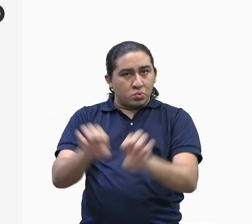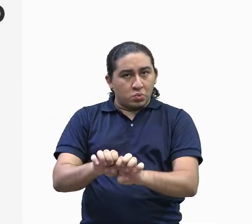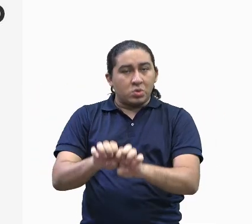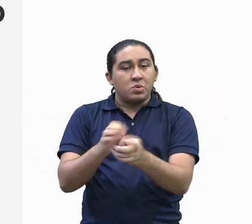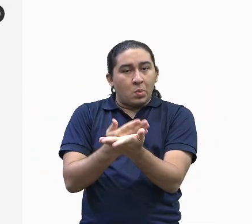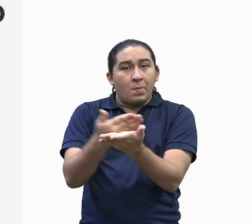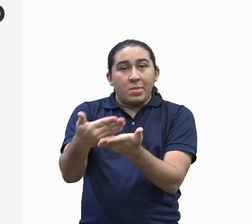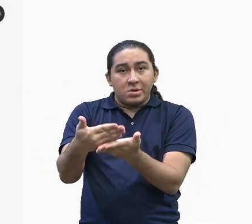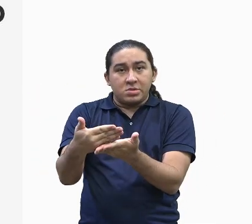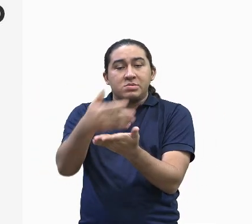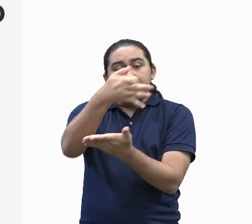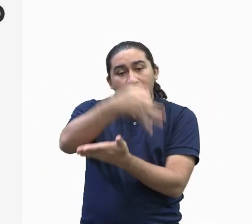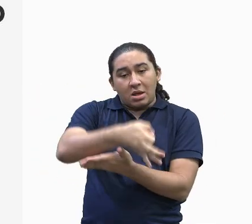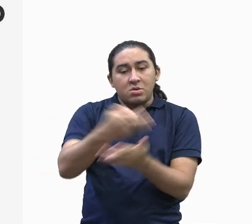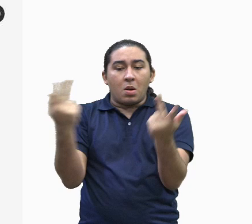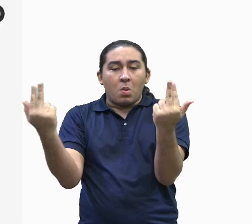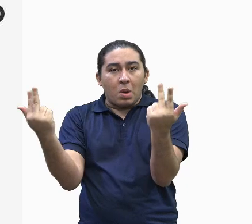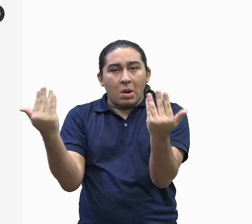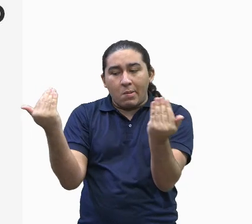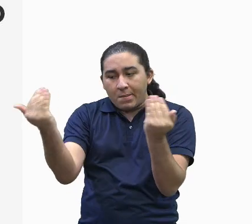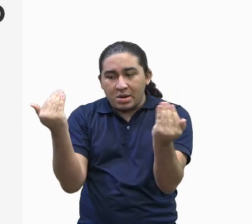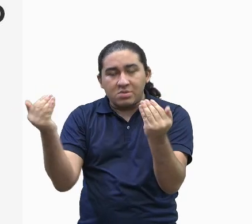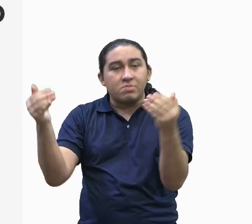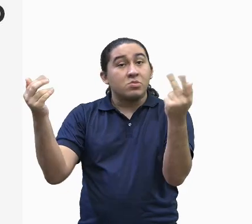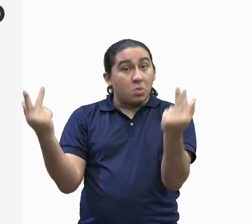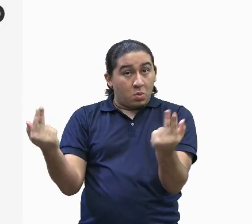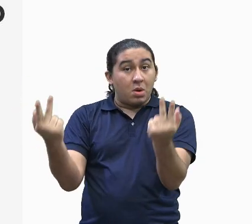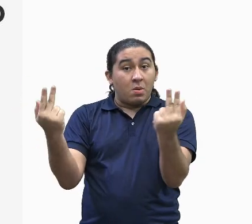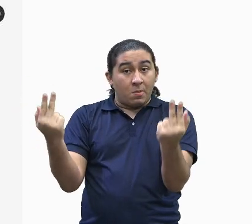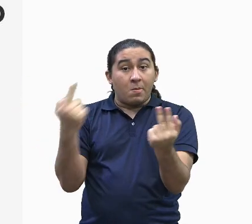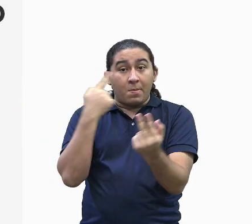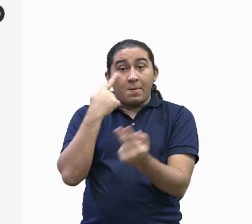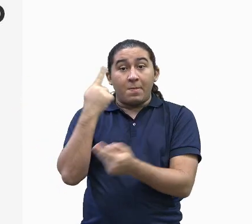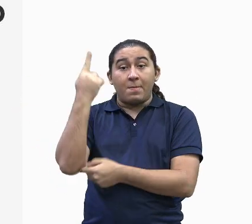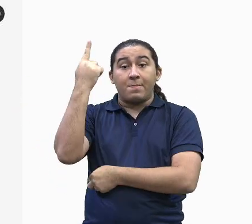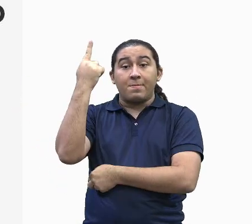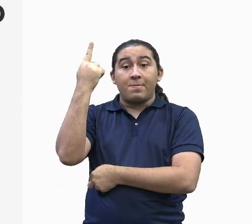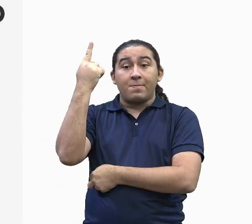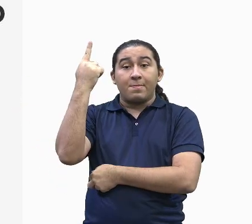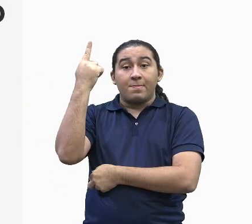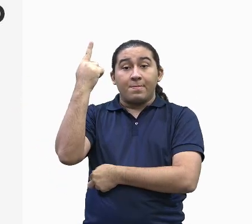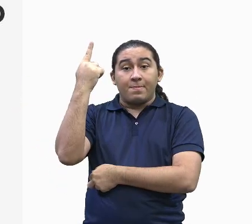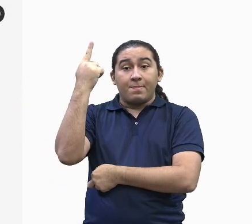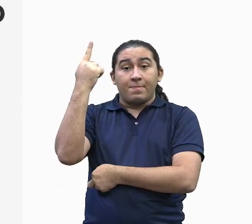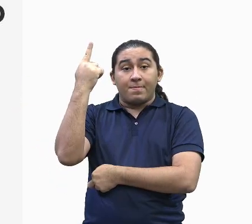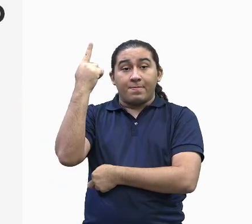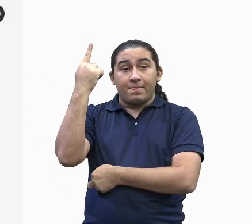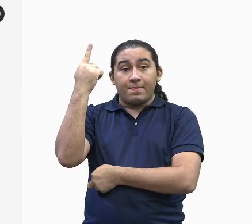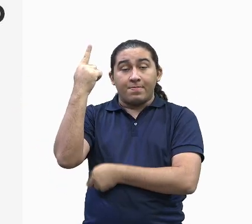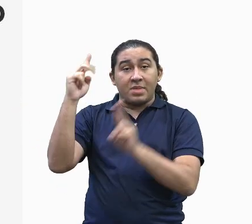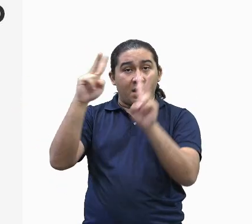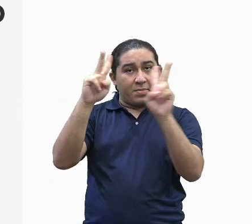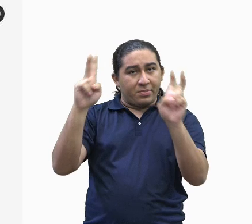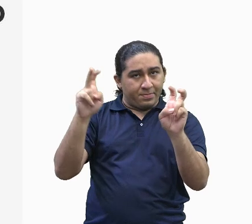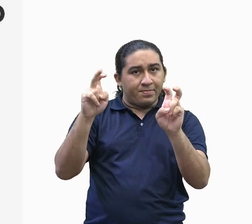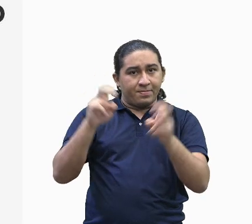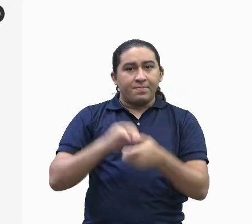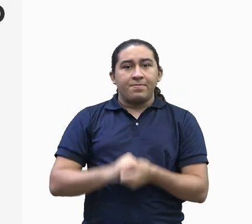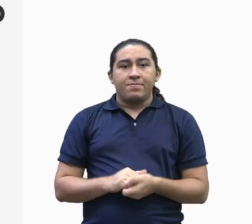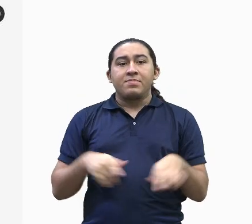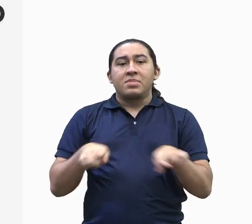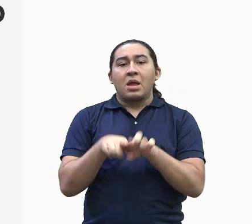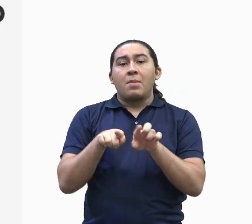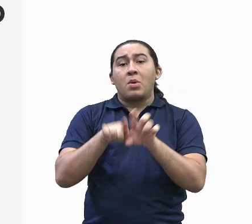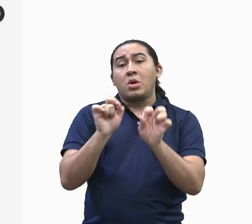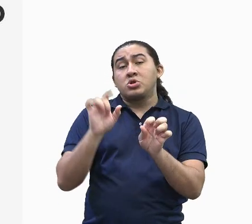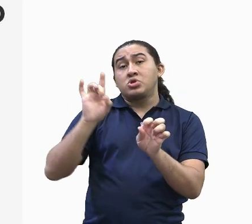inicial, né, do poema original, que está aí entre parênteses, e agora José, e